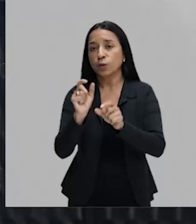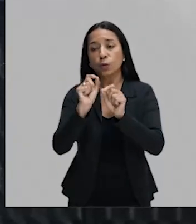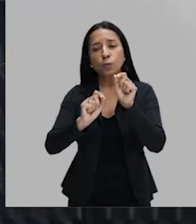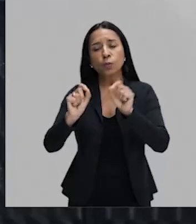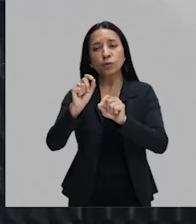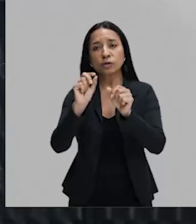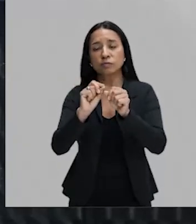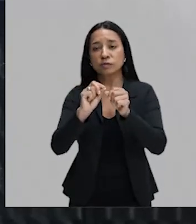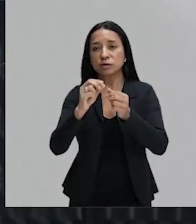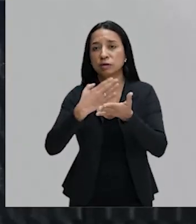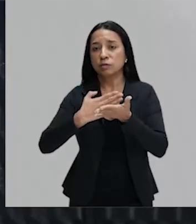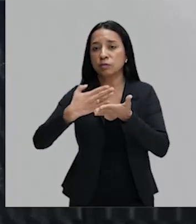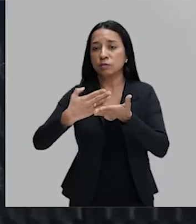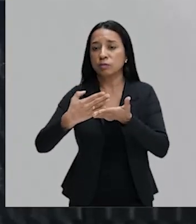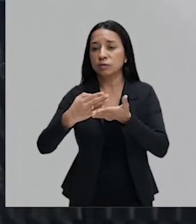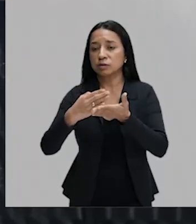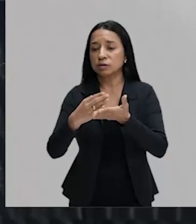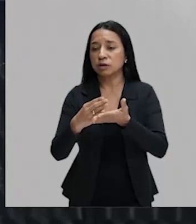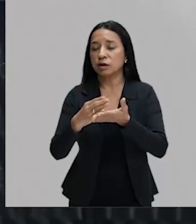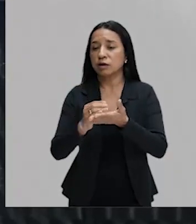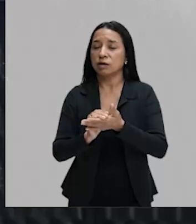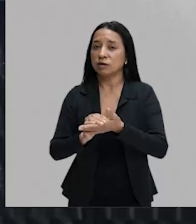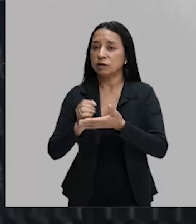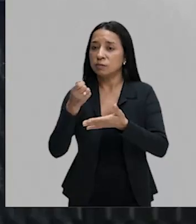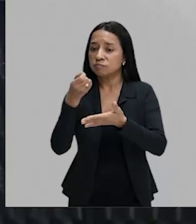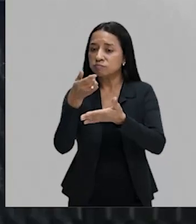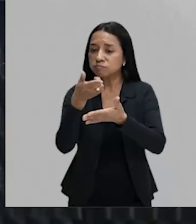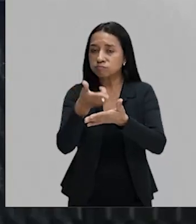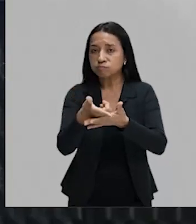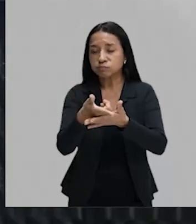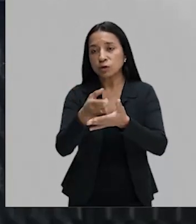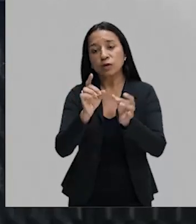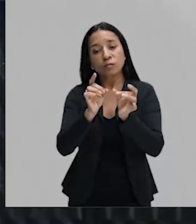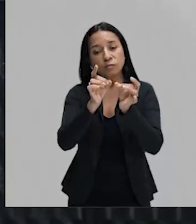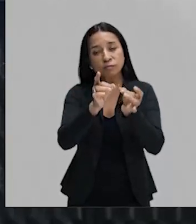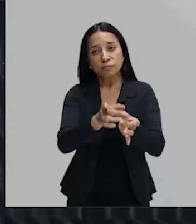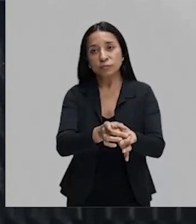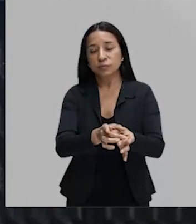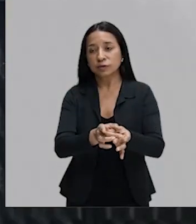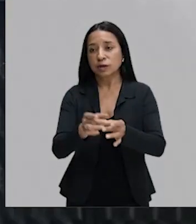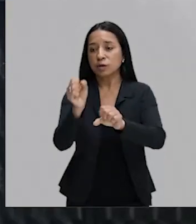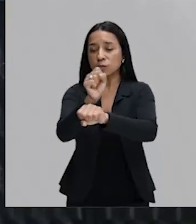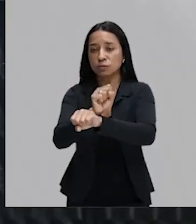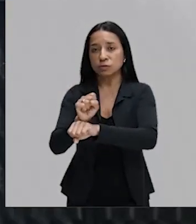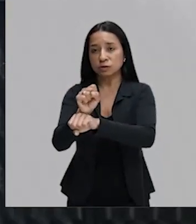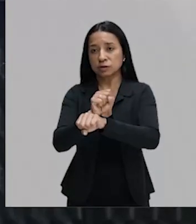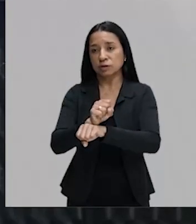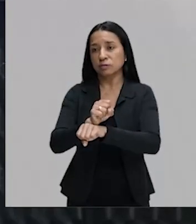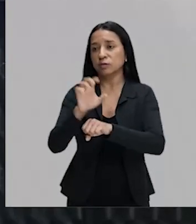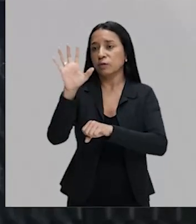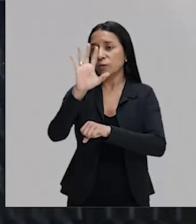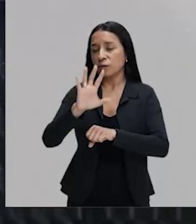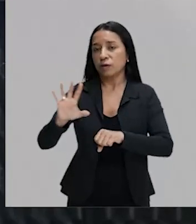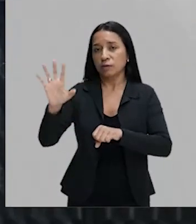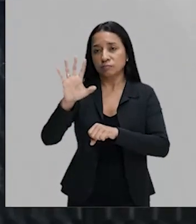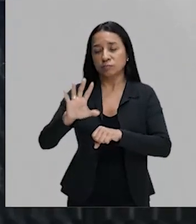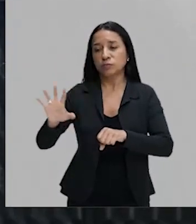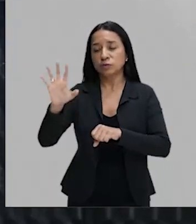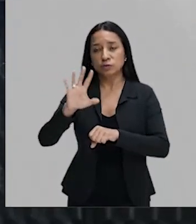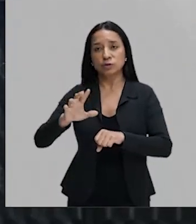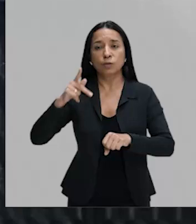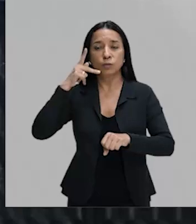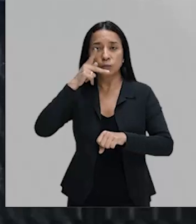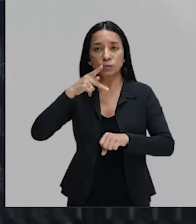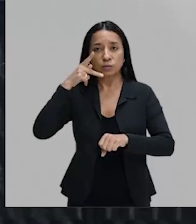Eles irão começar a vender a mão de obra escrava para a região do Vale do Paraíba, para